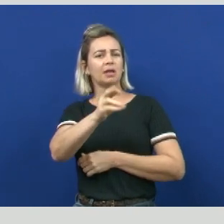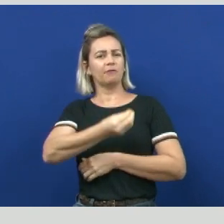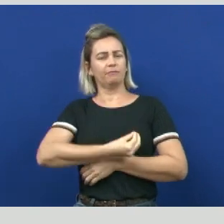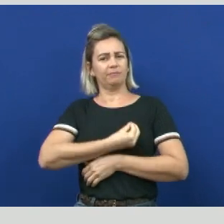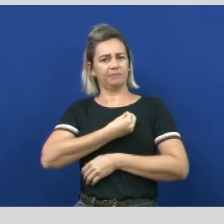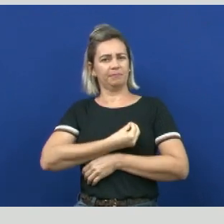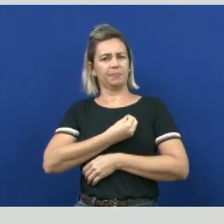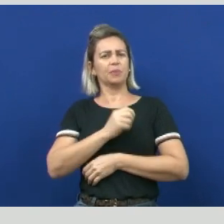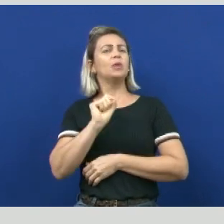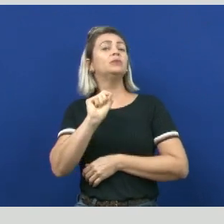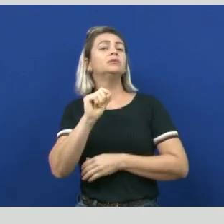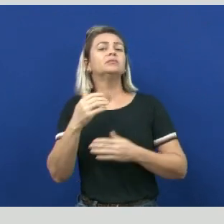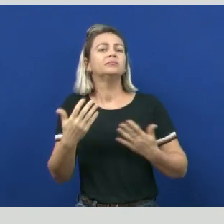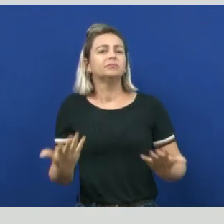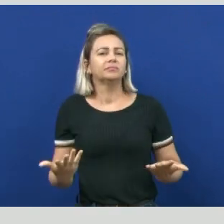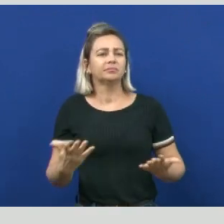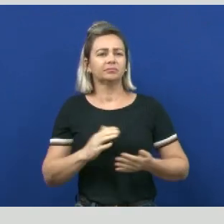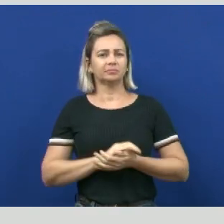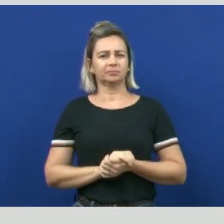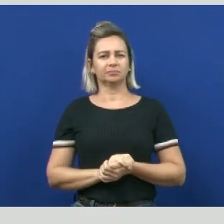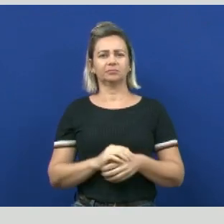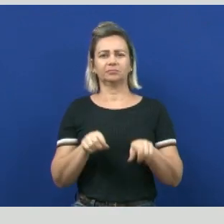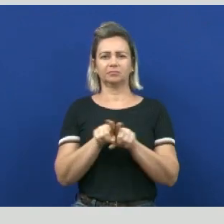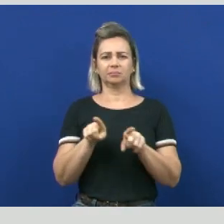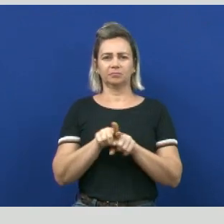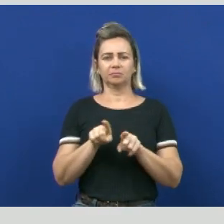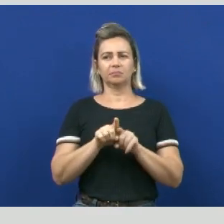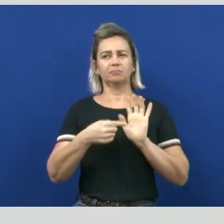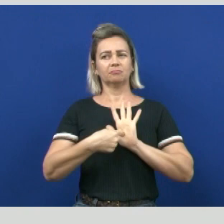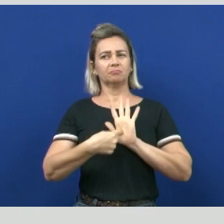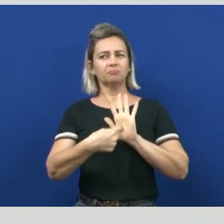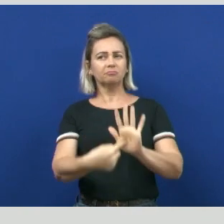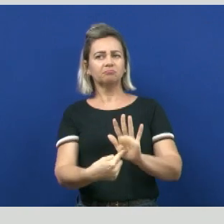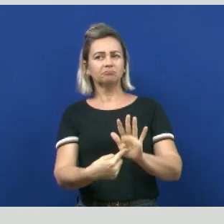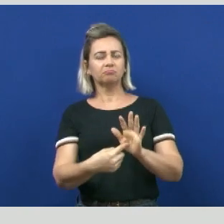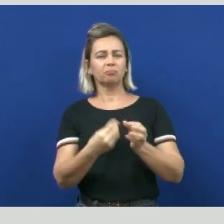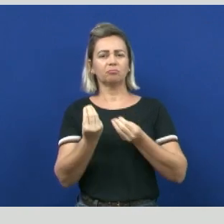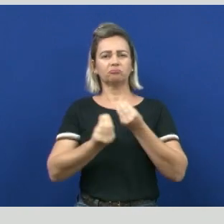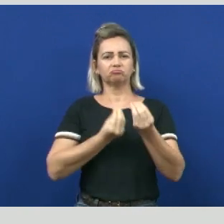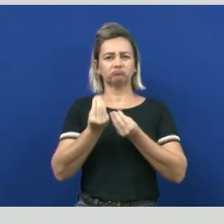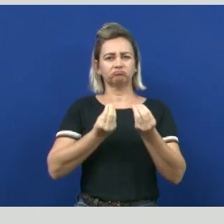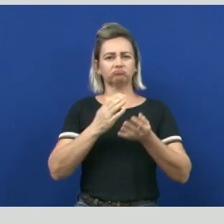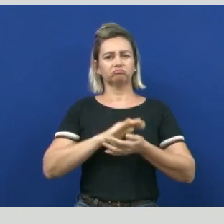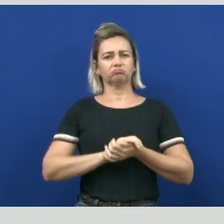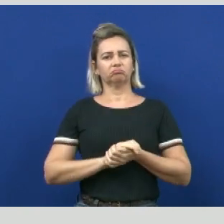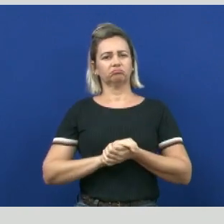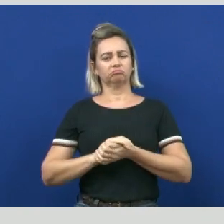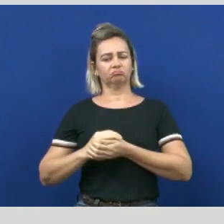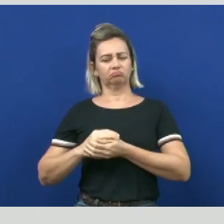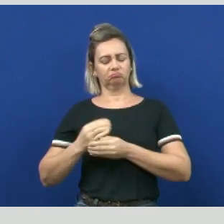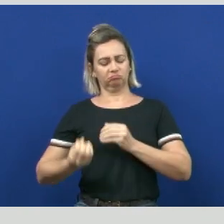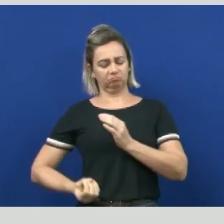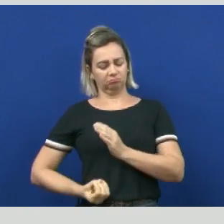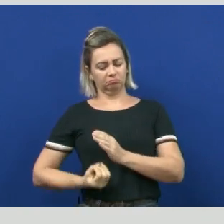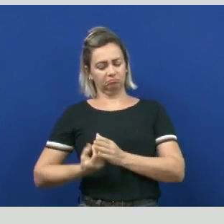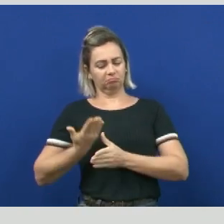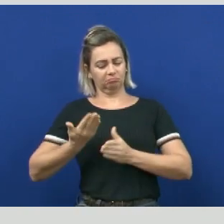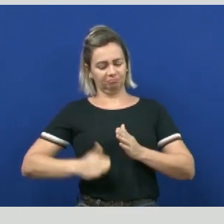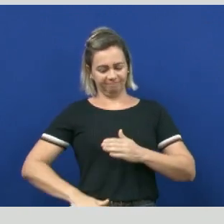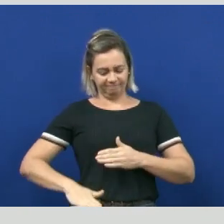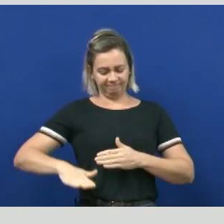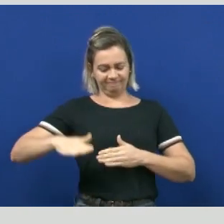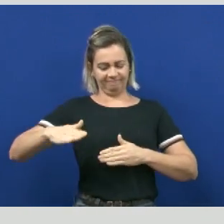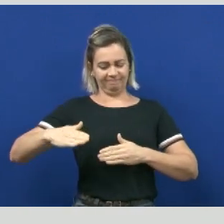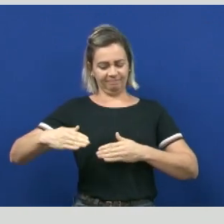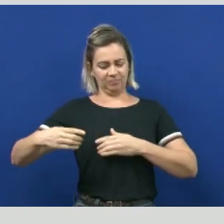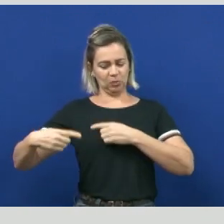né, de todo ser vivo. Ele apresenta ciclo vital, aquele ciclo que a gente já conhece, que ele nasce, cresce, né,